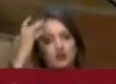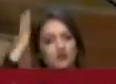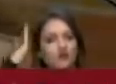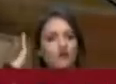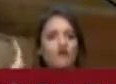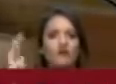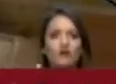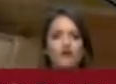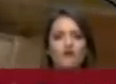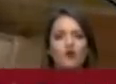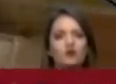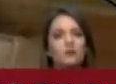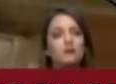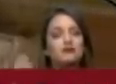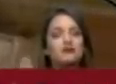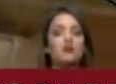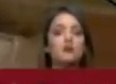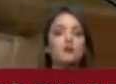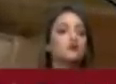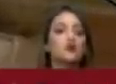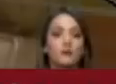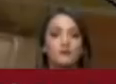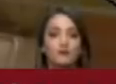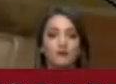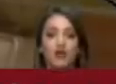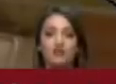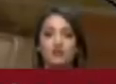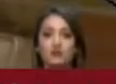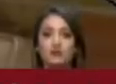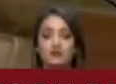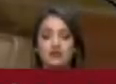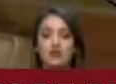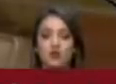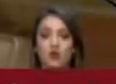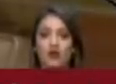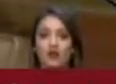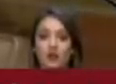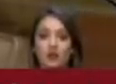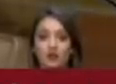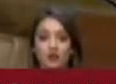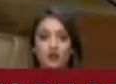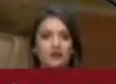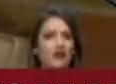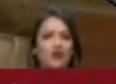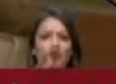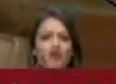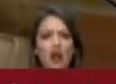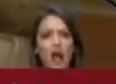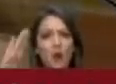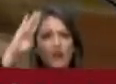para poder, com Sim. base na Constituição, julgar as coisas. E esse processo ele está todo errado, constitucionalmente